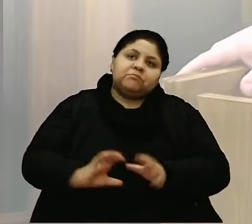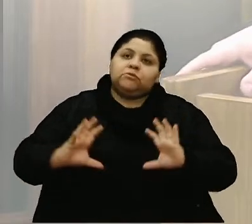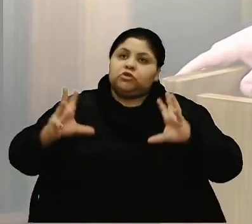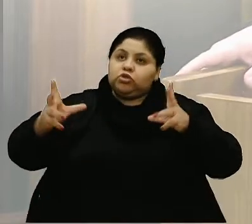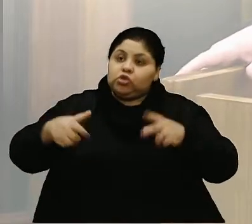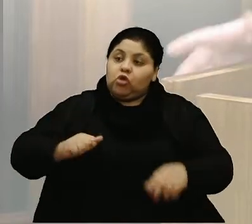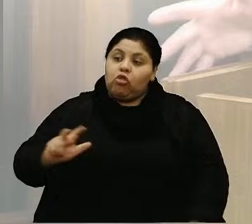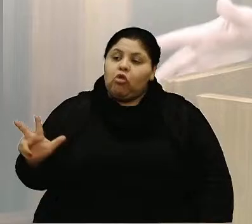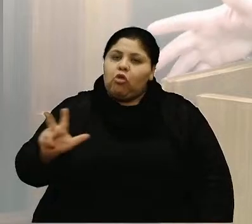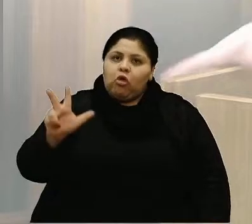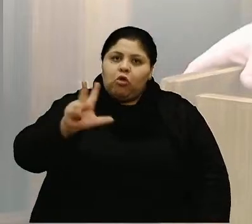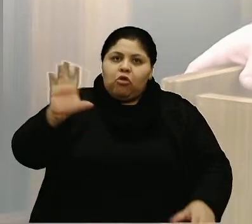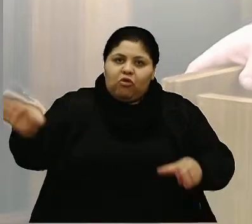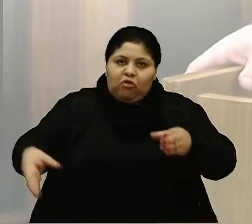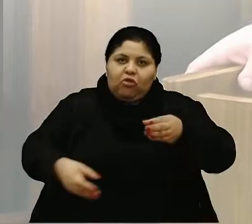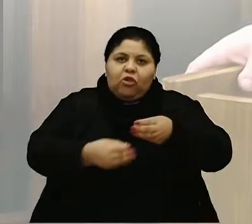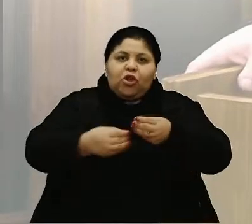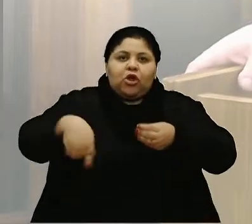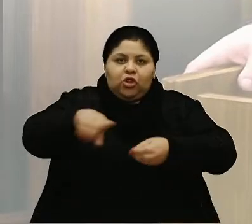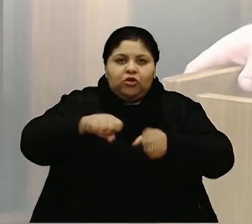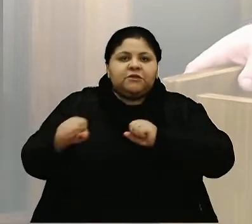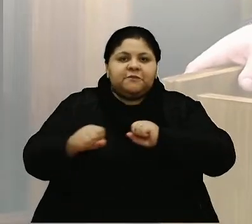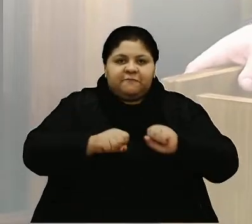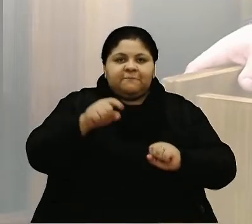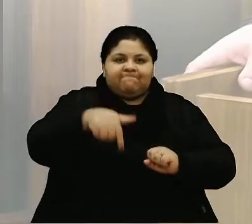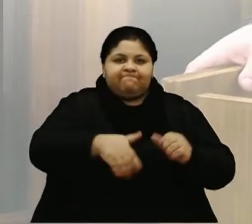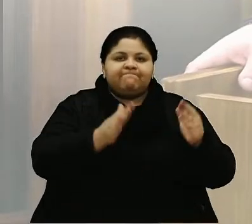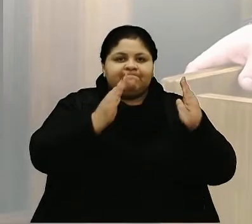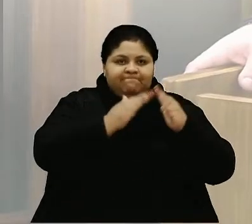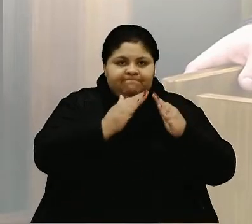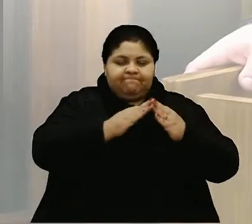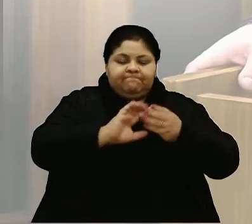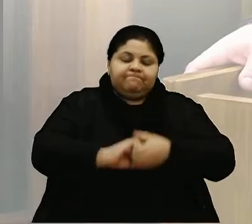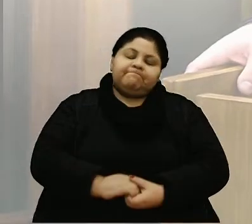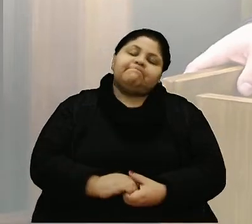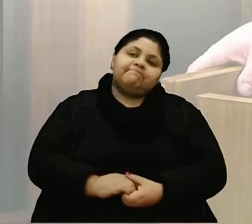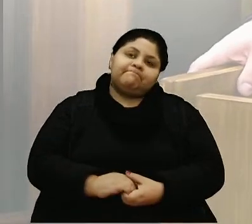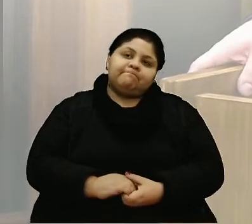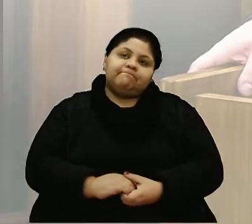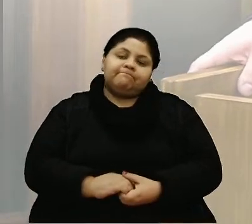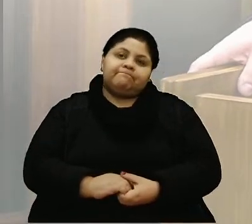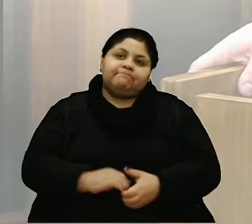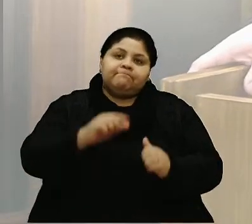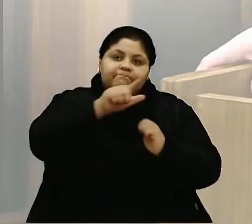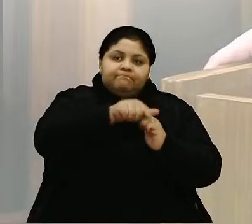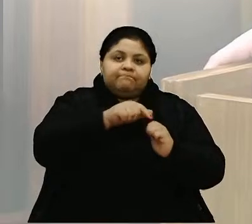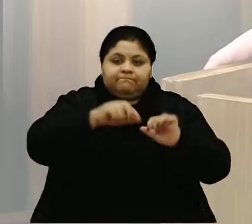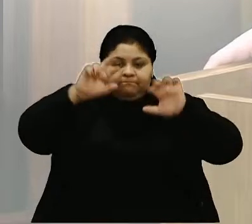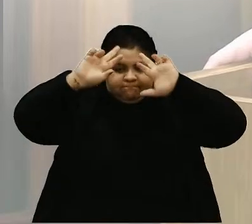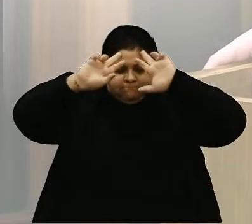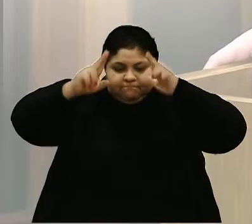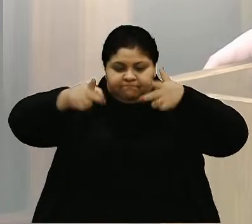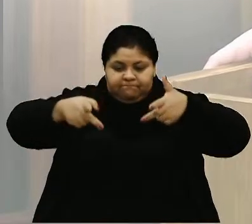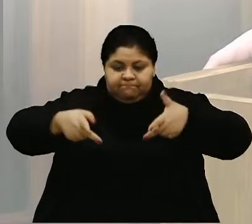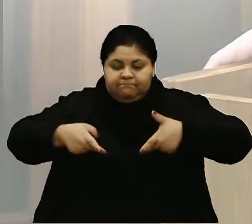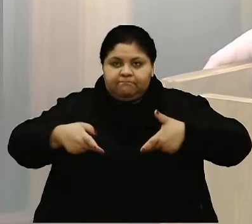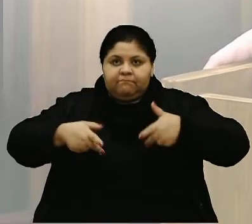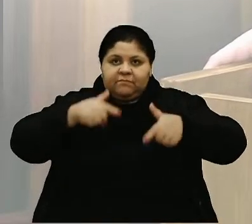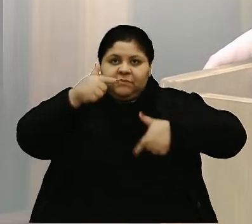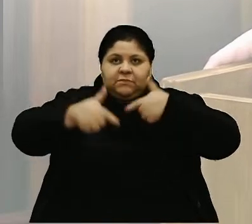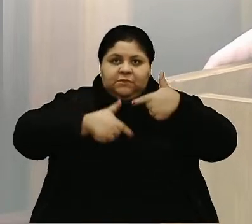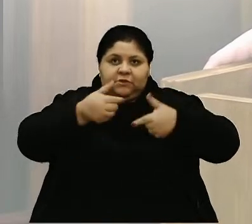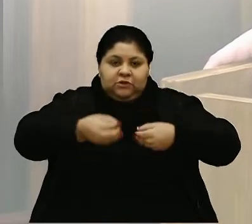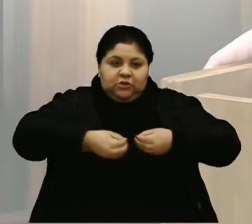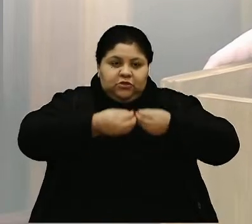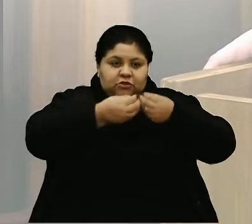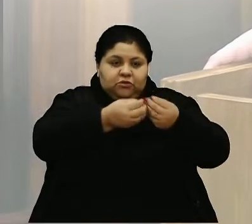valores que com certeza nós defendemos aqui dentro dessa casa. A Toyota é reconhecida no mercado pela sua reputação em oferecer